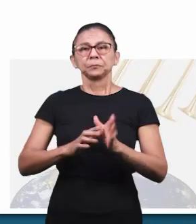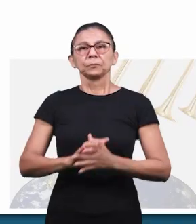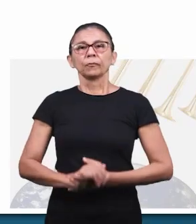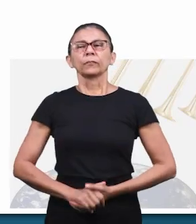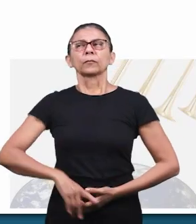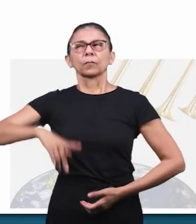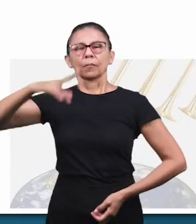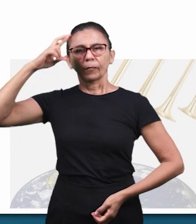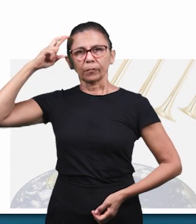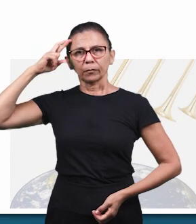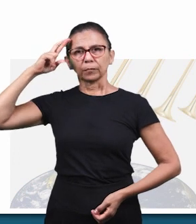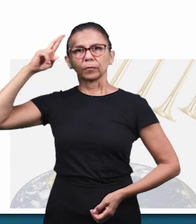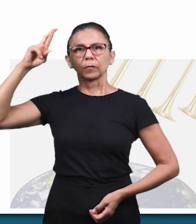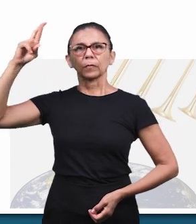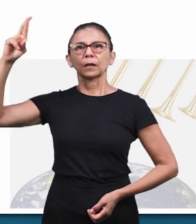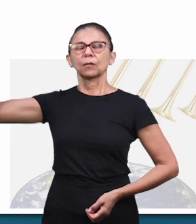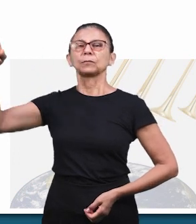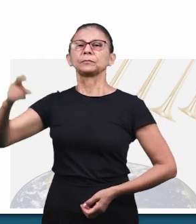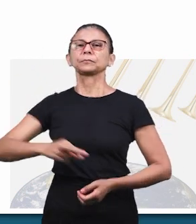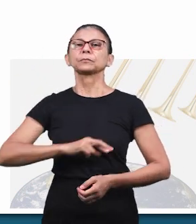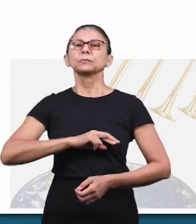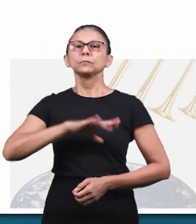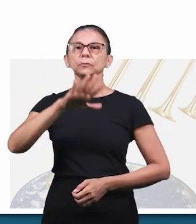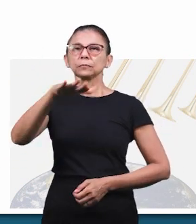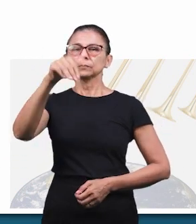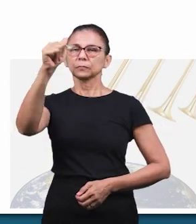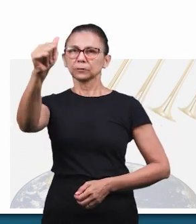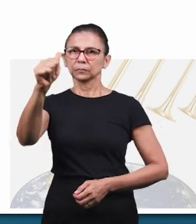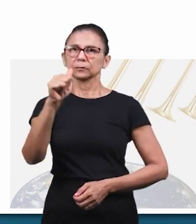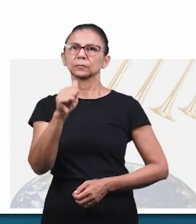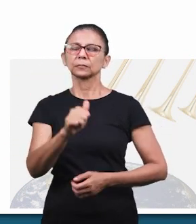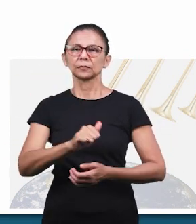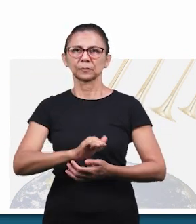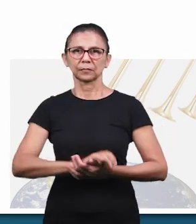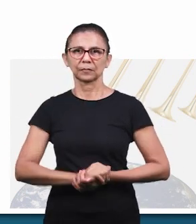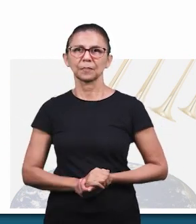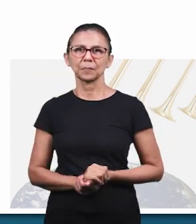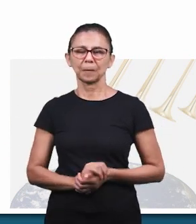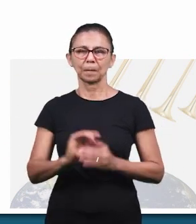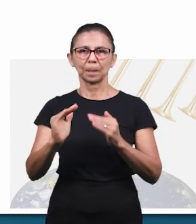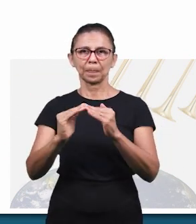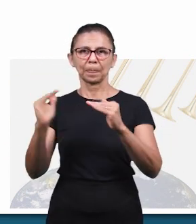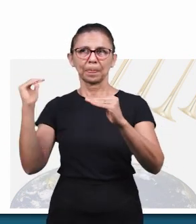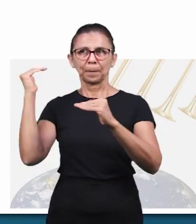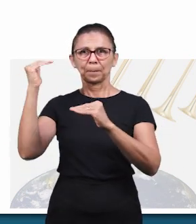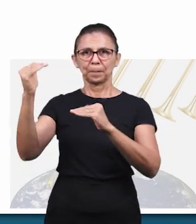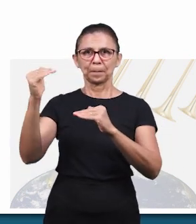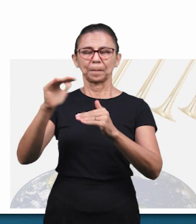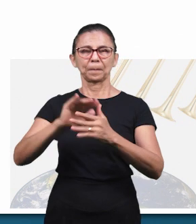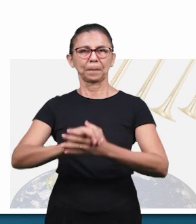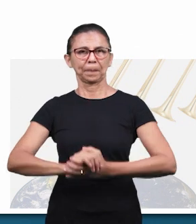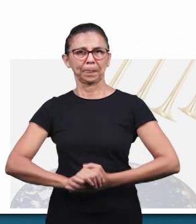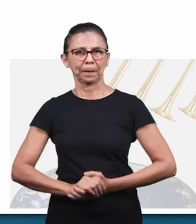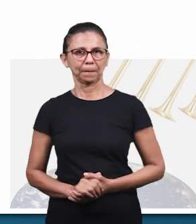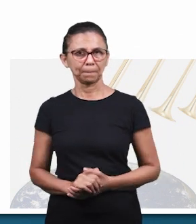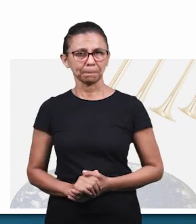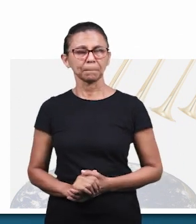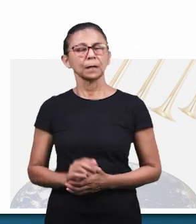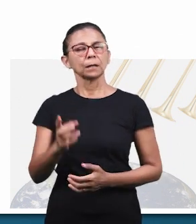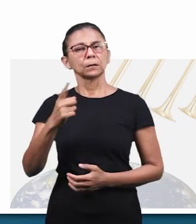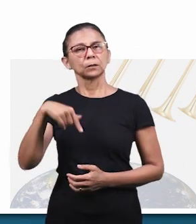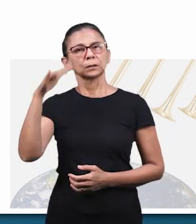nos diz: "E o Senhor te porá por cabeça e não por cauda." Desse modo, entendemos que